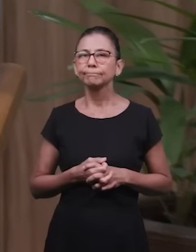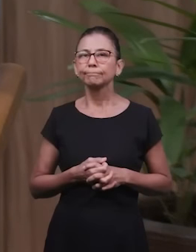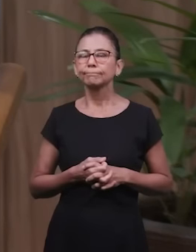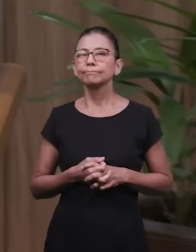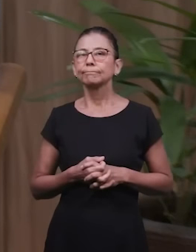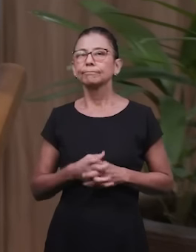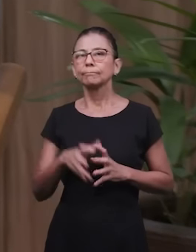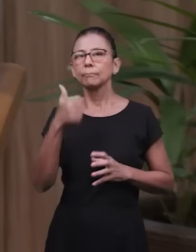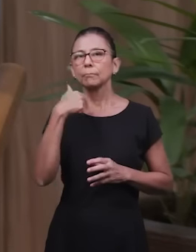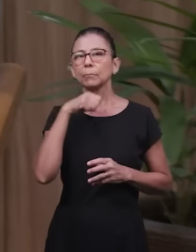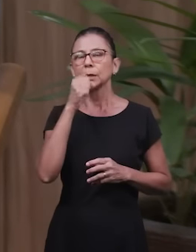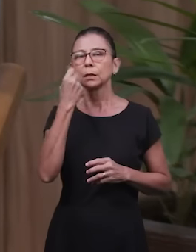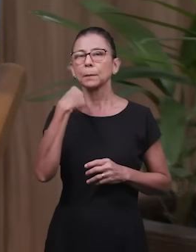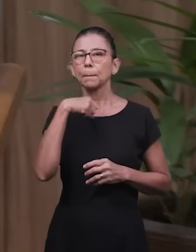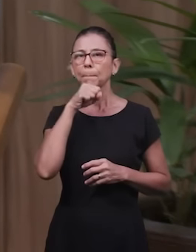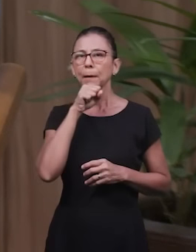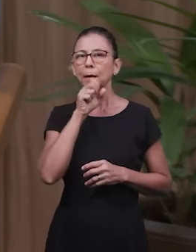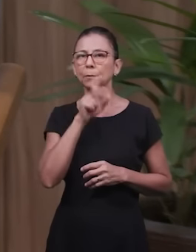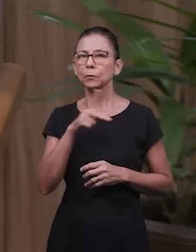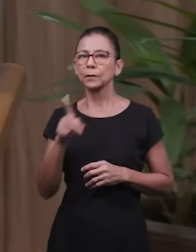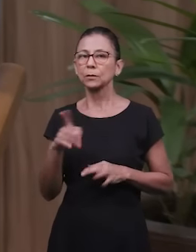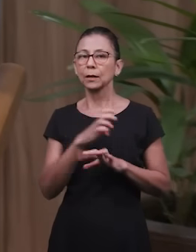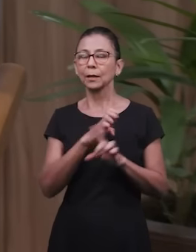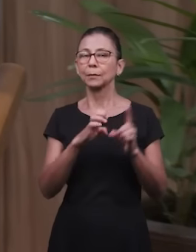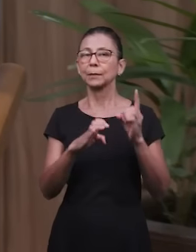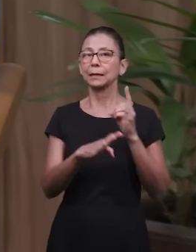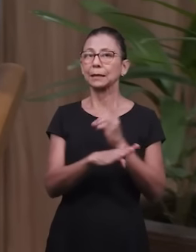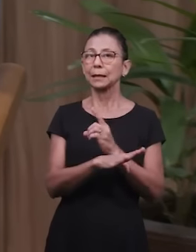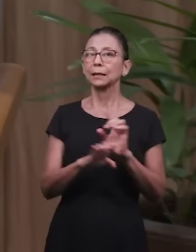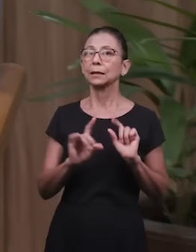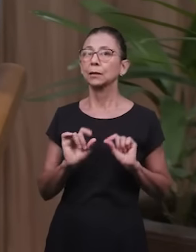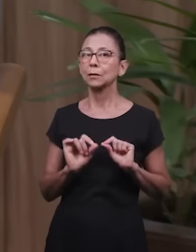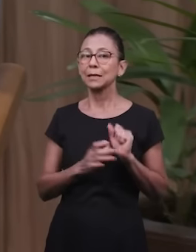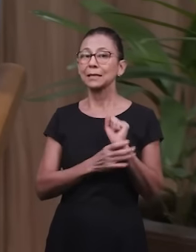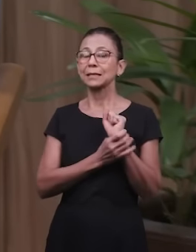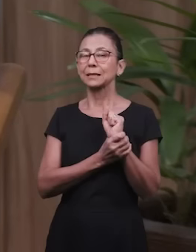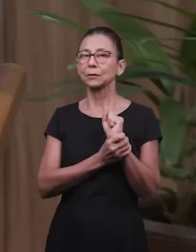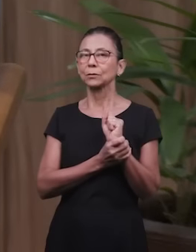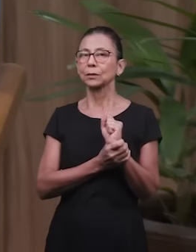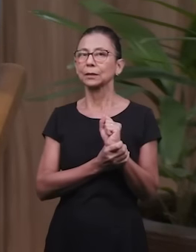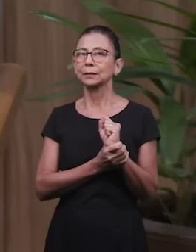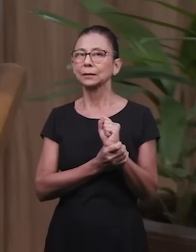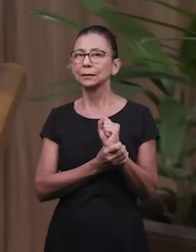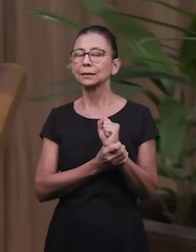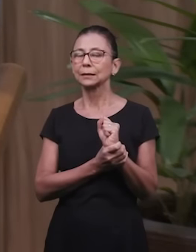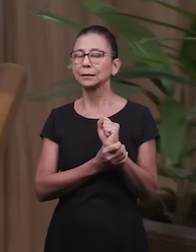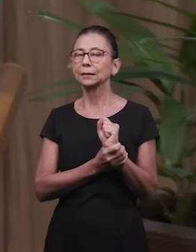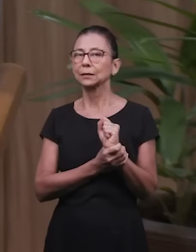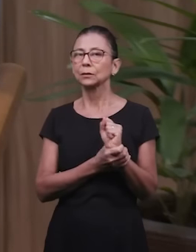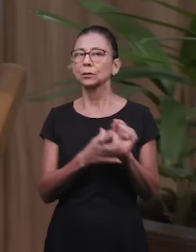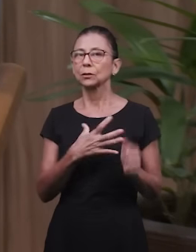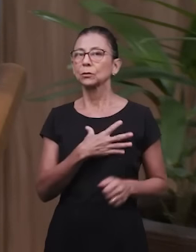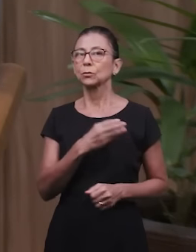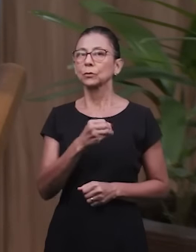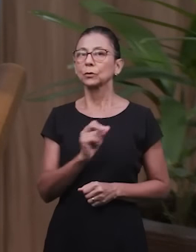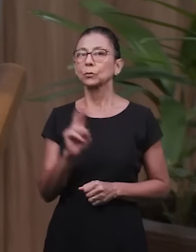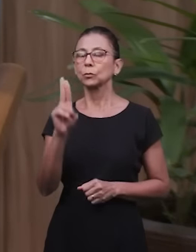pais e também até entre os professores da escola dominical, que é a segurança dos nossos filhos nos usos